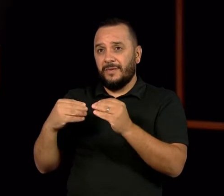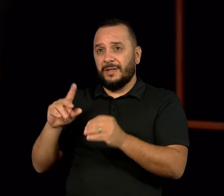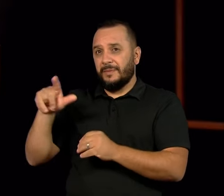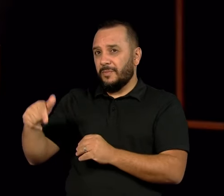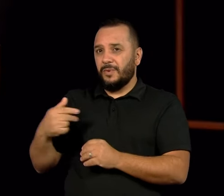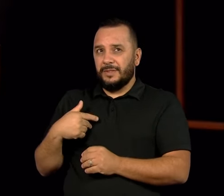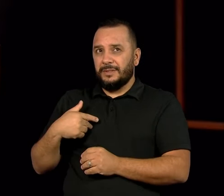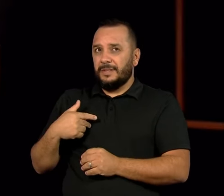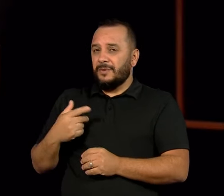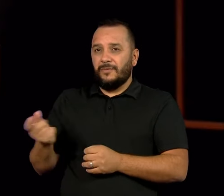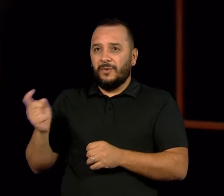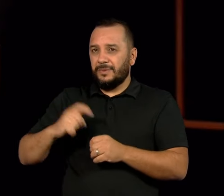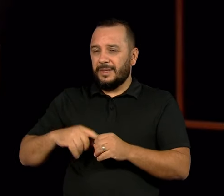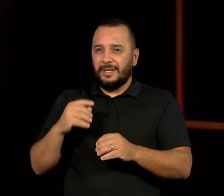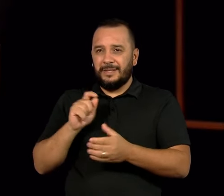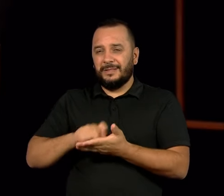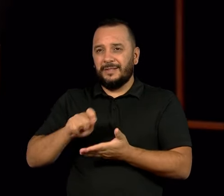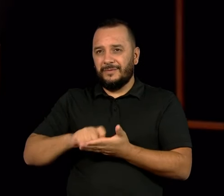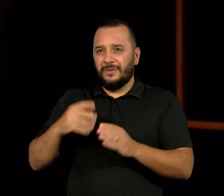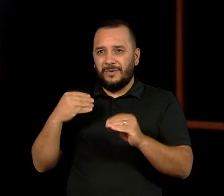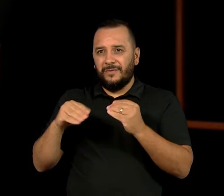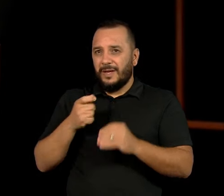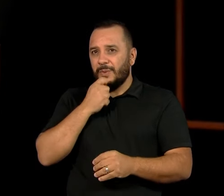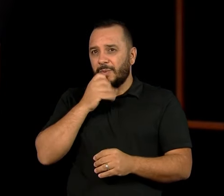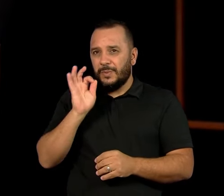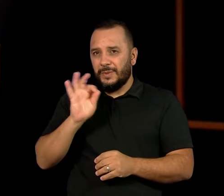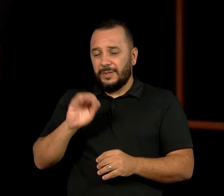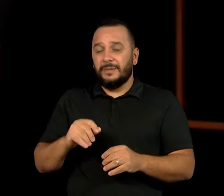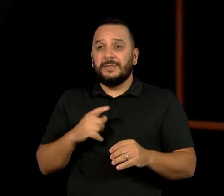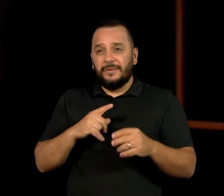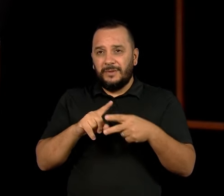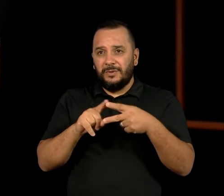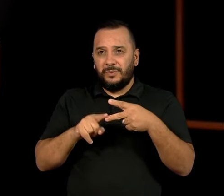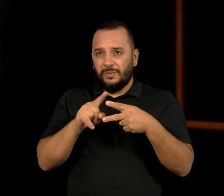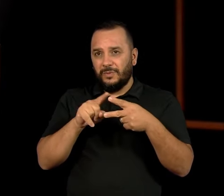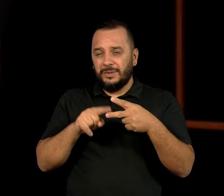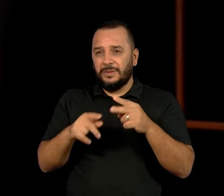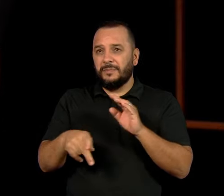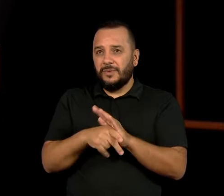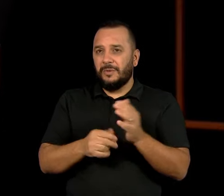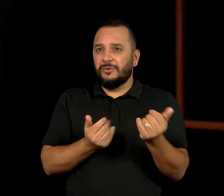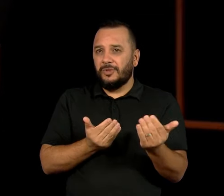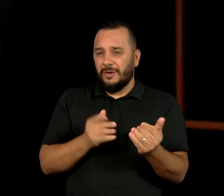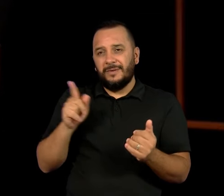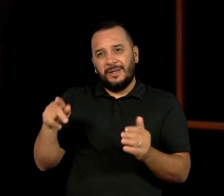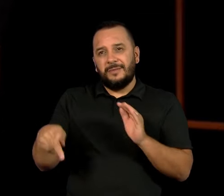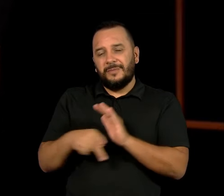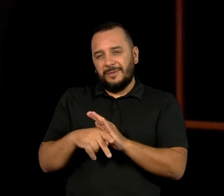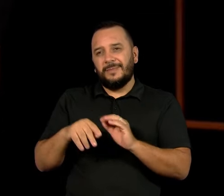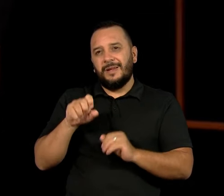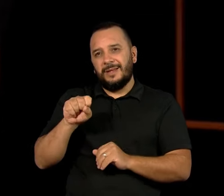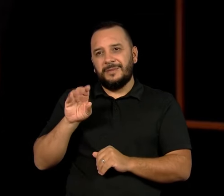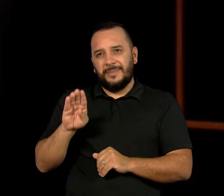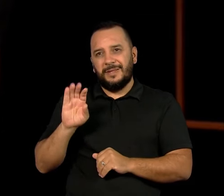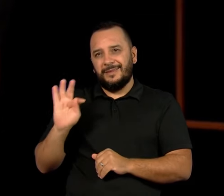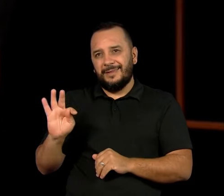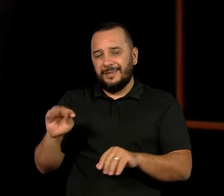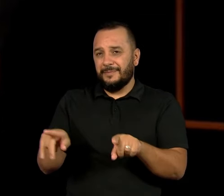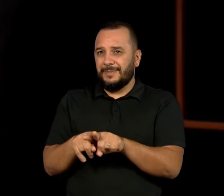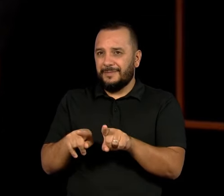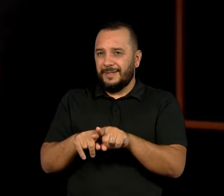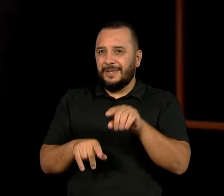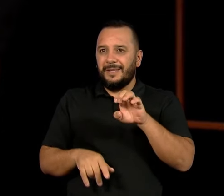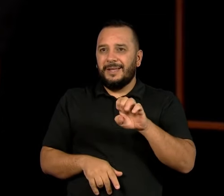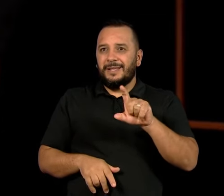escrever novela ainda. As outras 2 novelas que tinham esse apelo infanto-juvenil deixei escritas no SBT, mas a dona Iris Abravanel